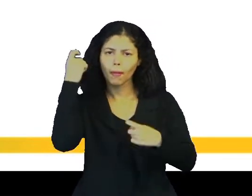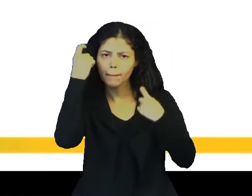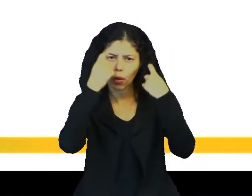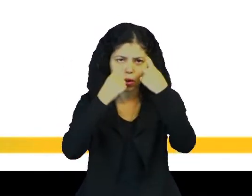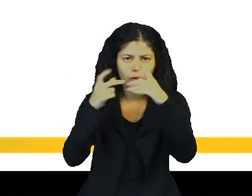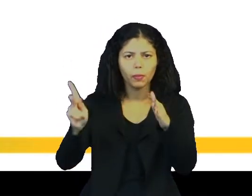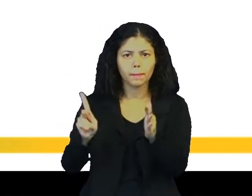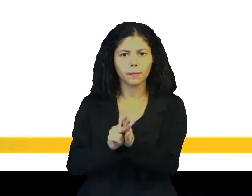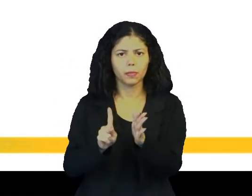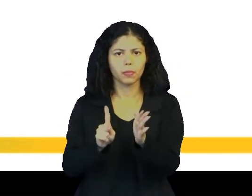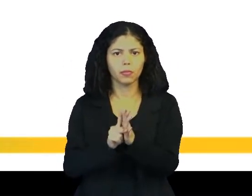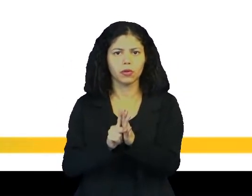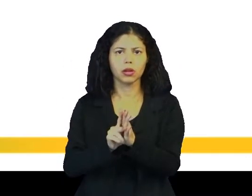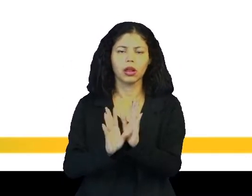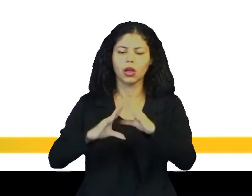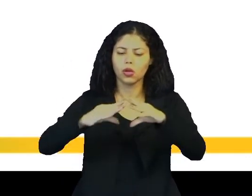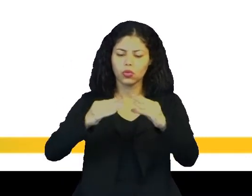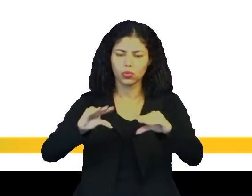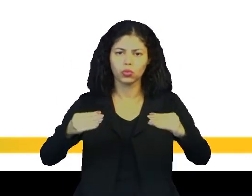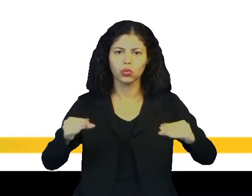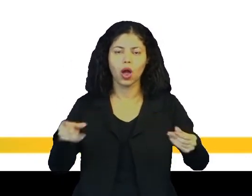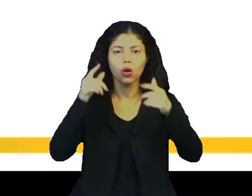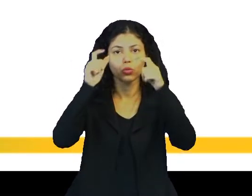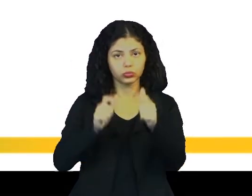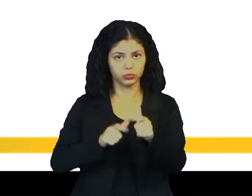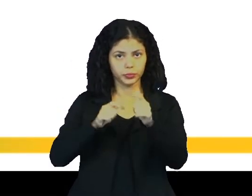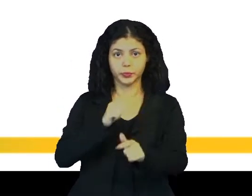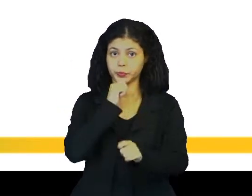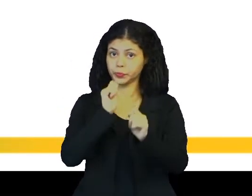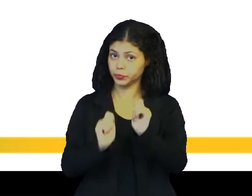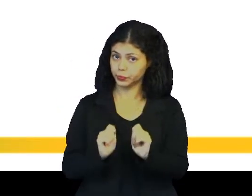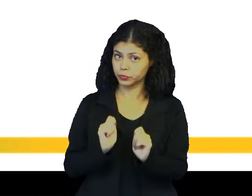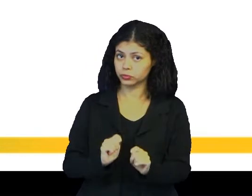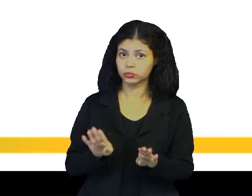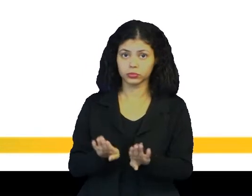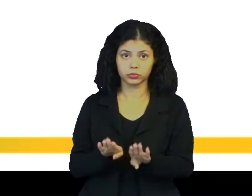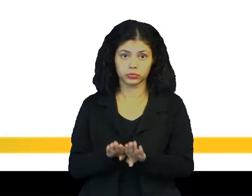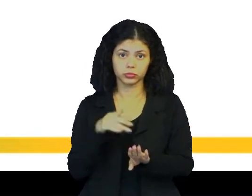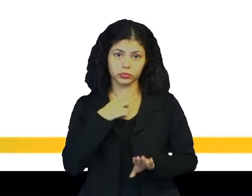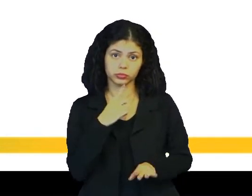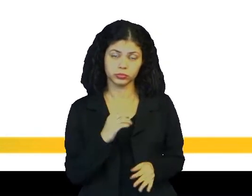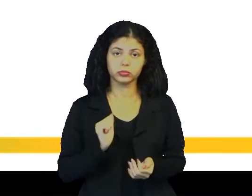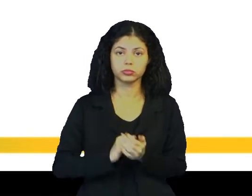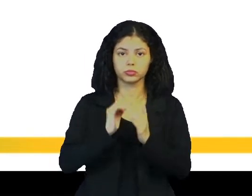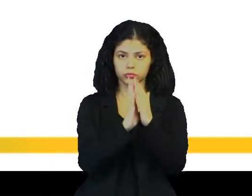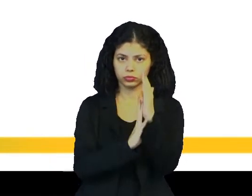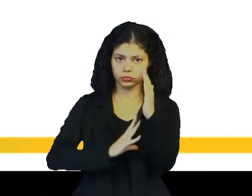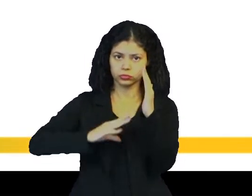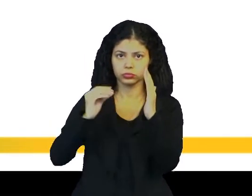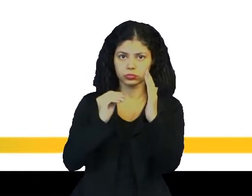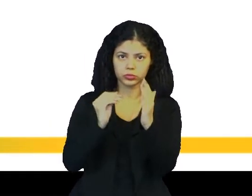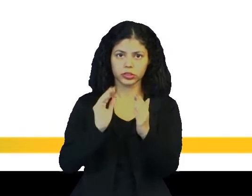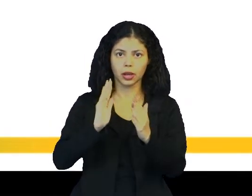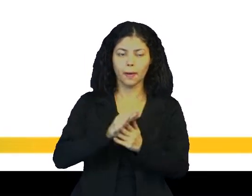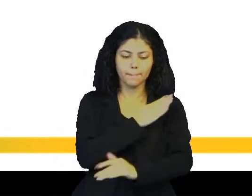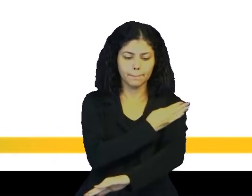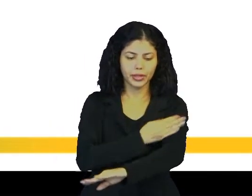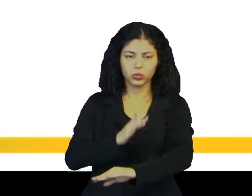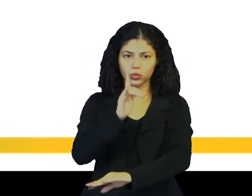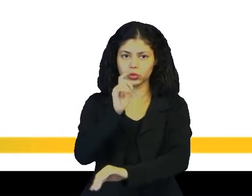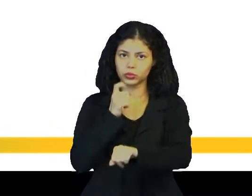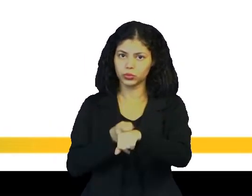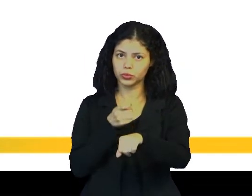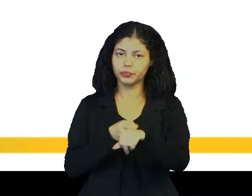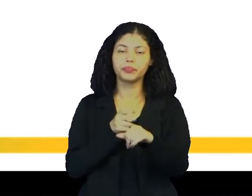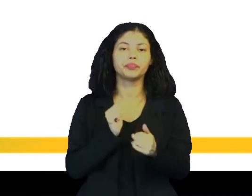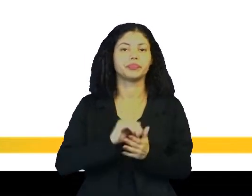preocupação com a suavidade das formas. O local a ser trabalhado, primeiramente, recebia um revestimento de gesso branco e, em